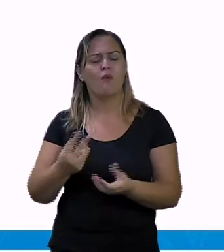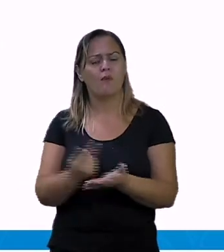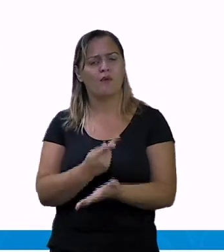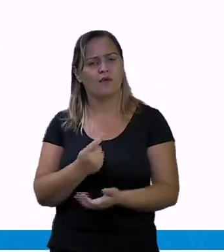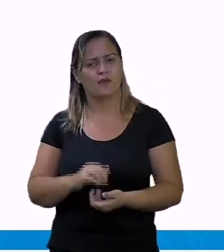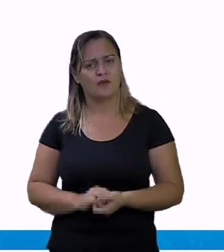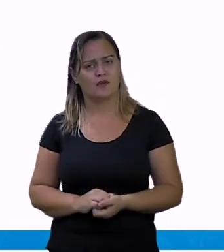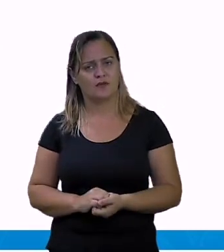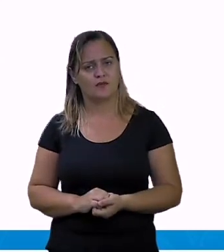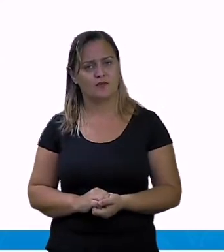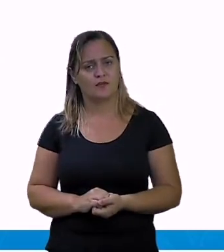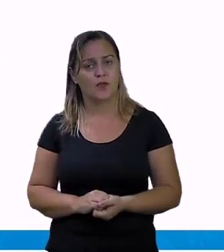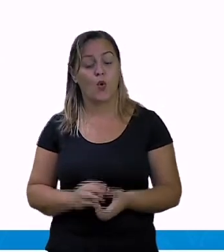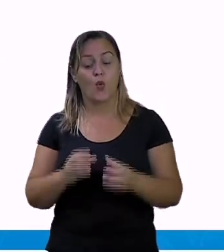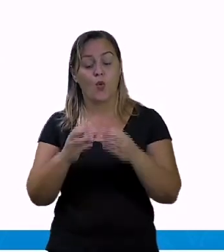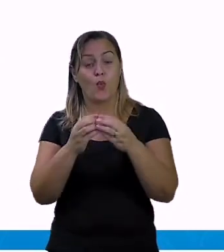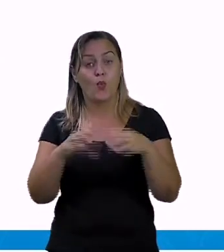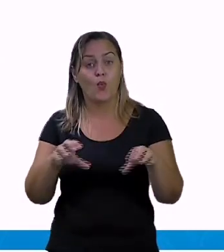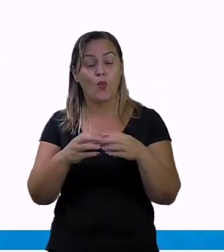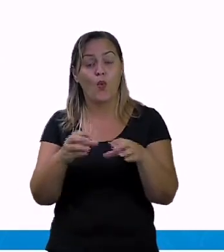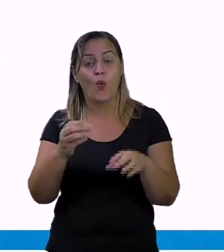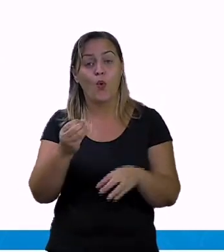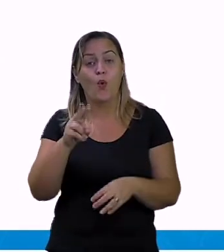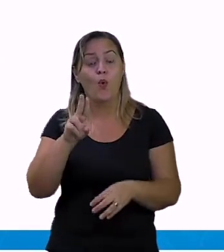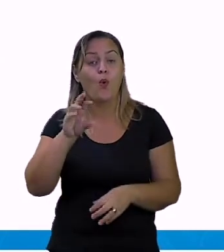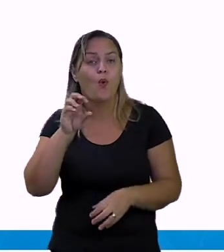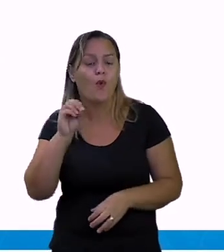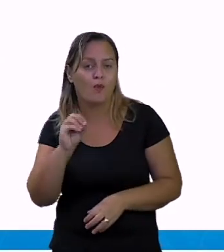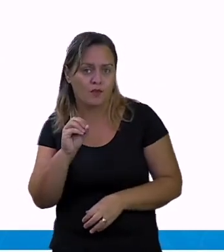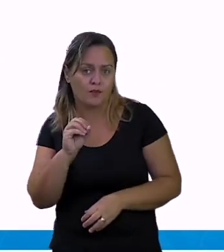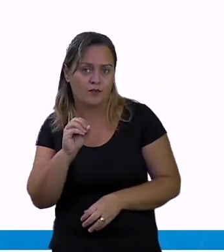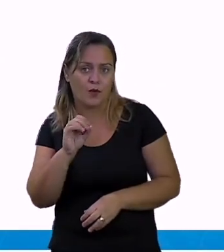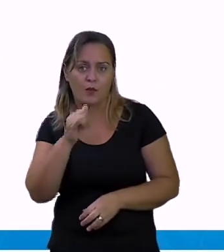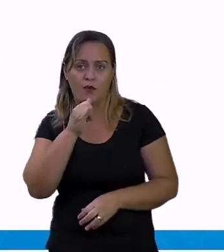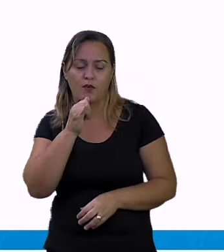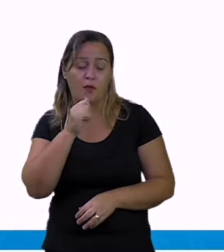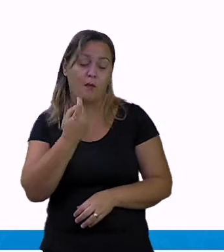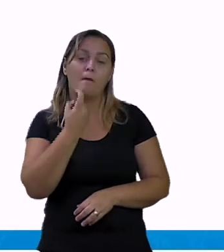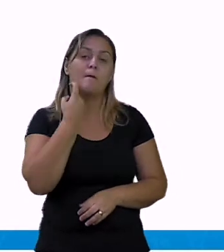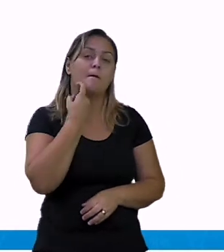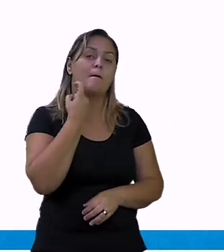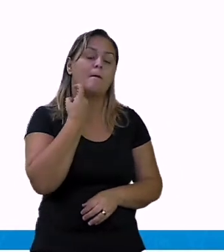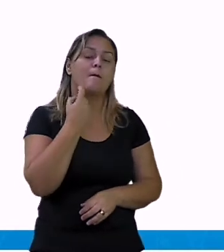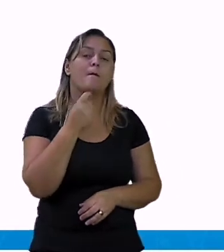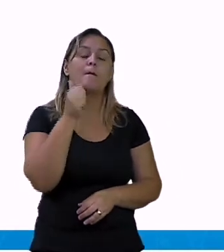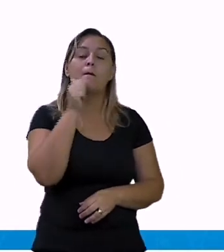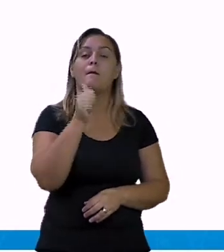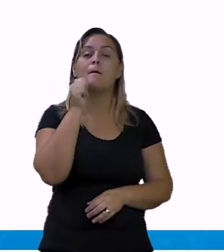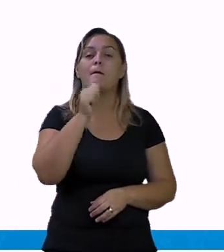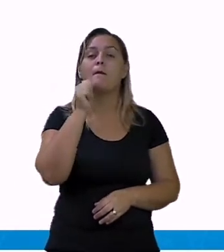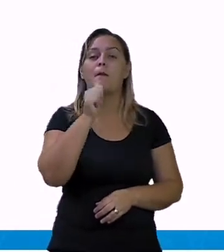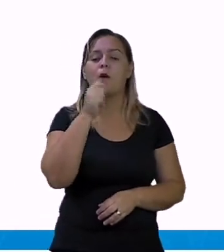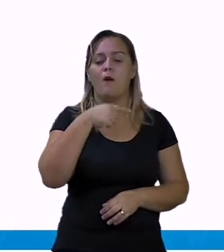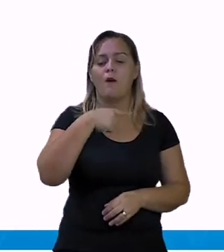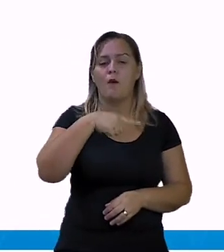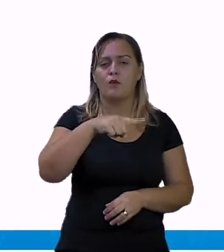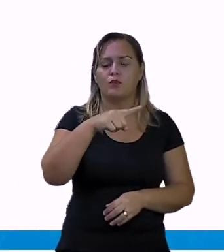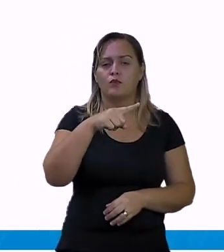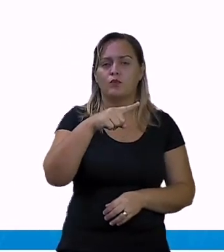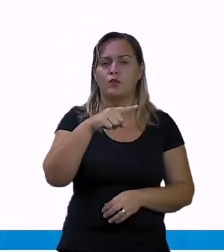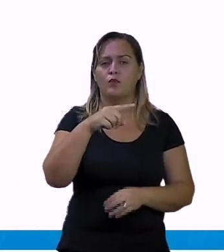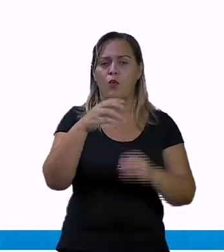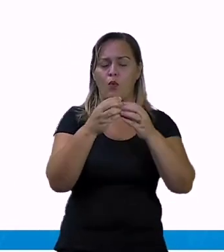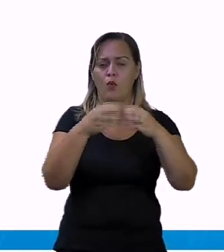Envolve uma postura de ovos. Então, a fêmea coloca os ovos em um espaço úmido, né?